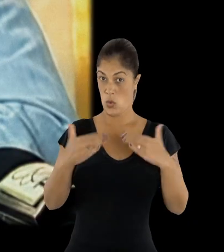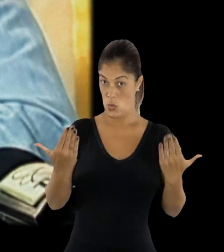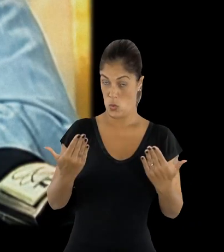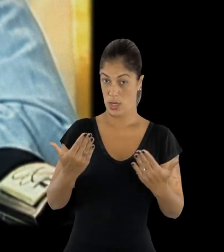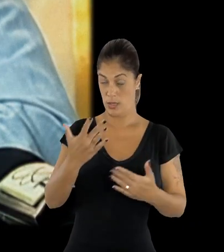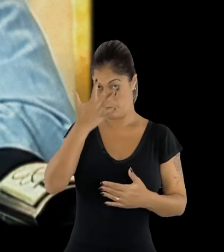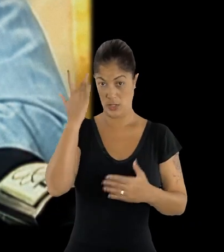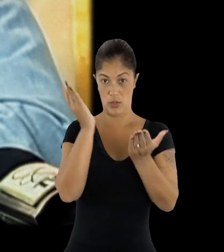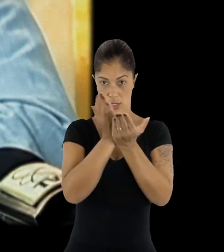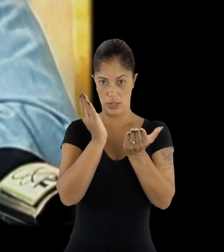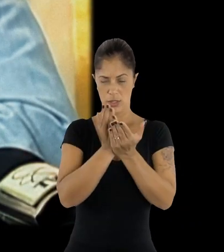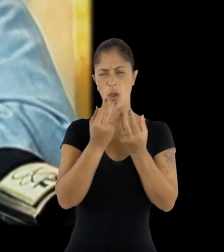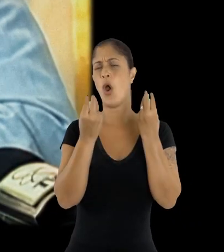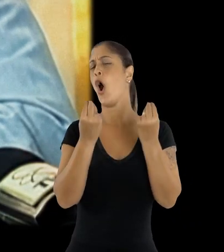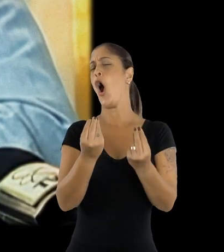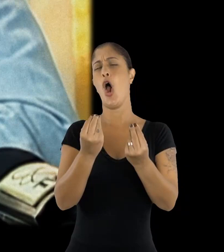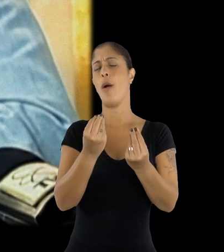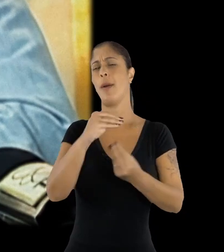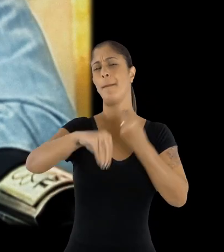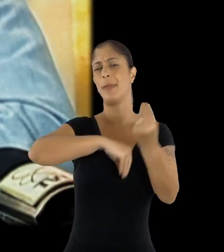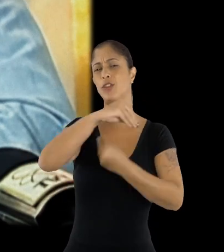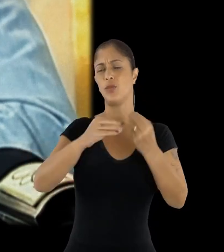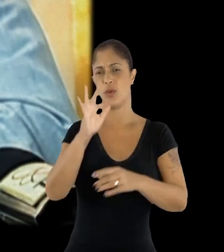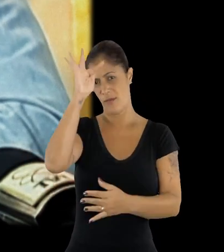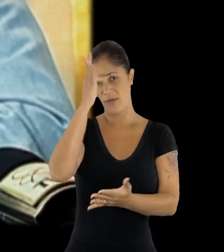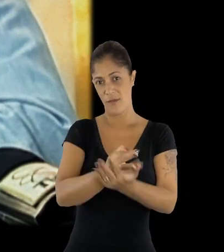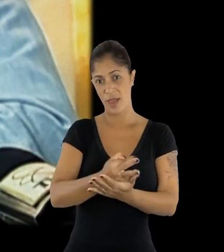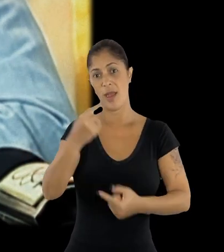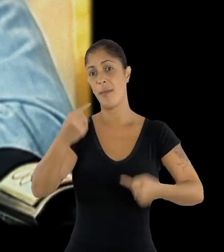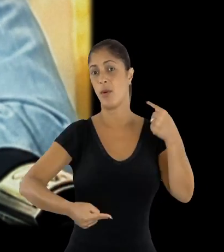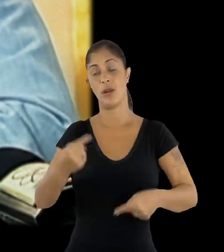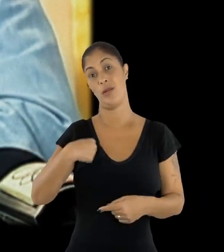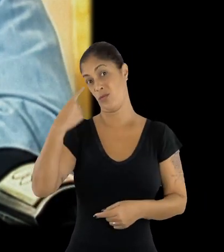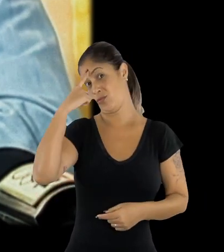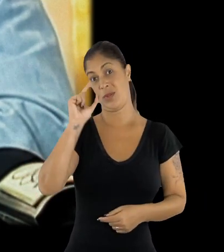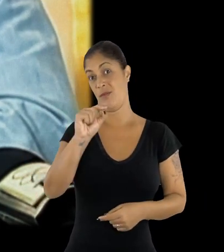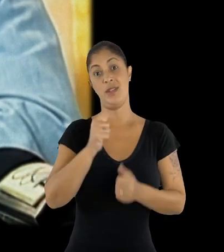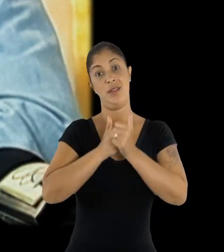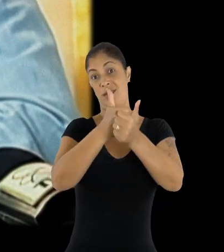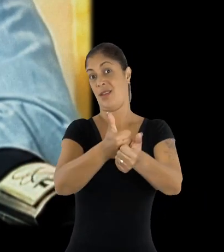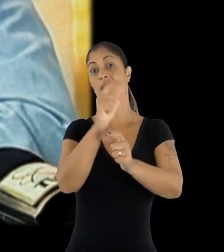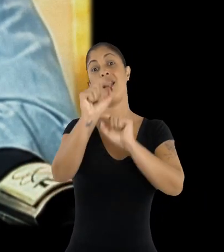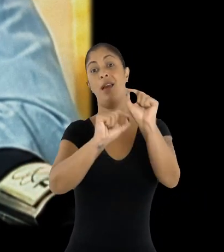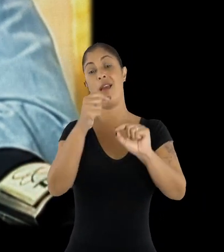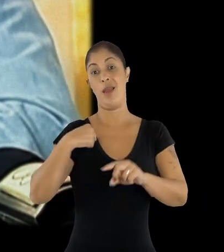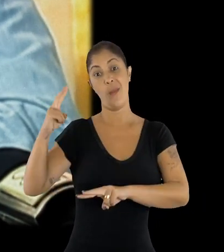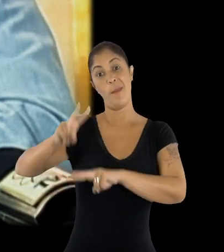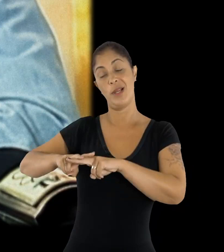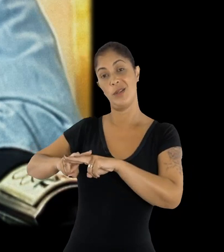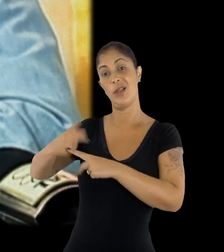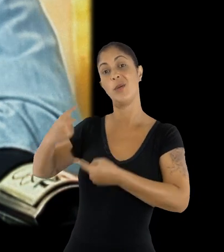um cristão fala, bem, como é que você mistura a fé com a política? Eu falo, bem, eu não sei de quem que você é discípulo. Eu sou discípulo de um prisioneiro